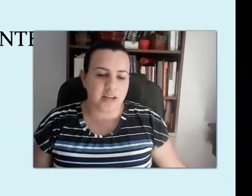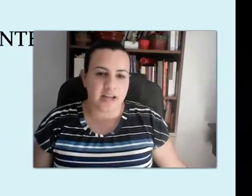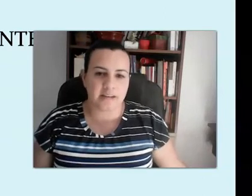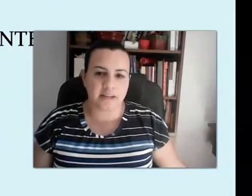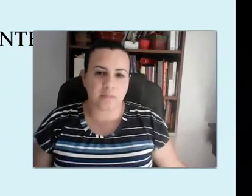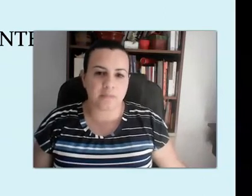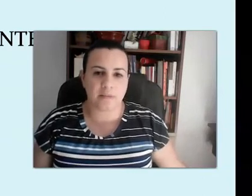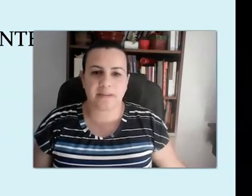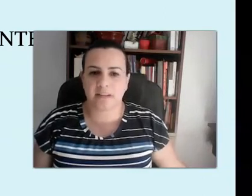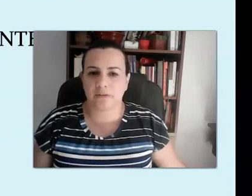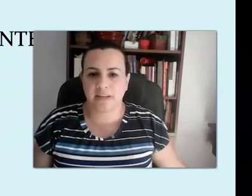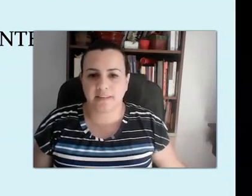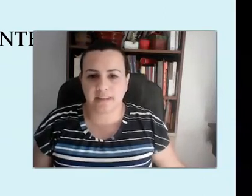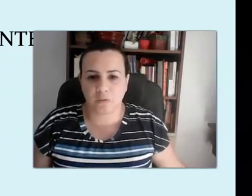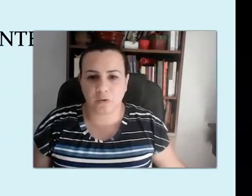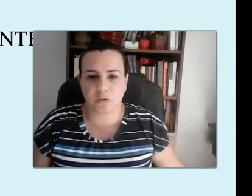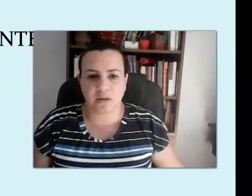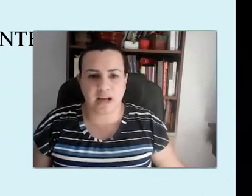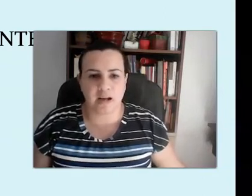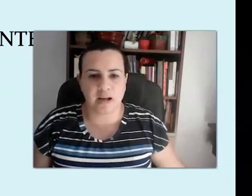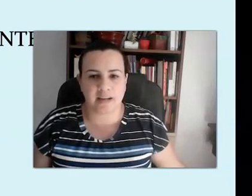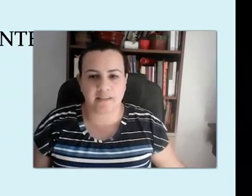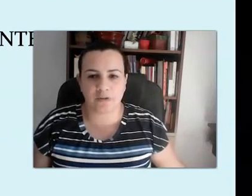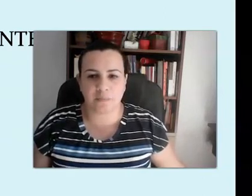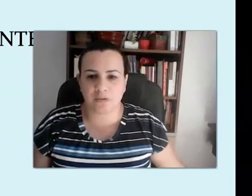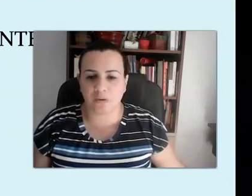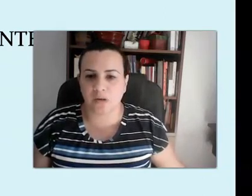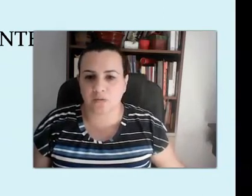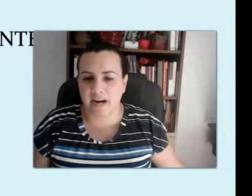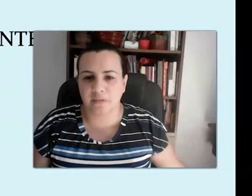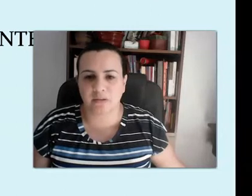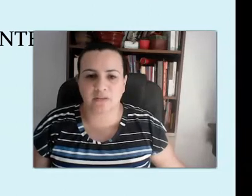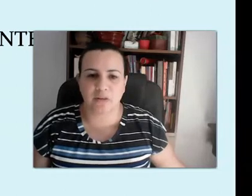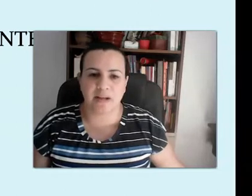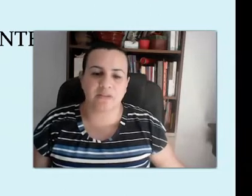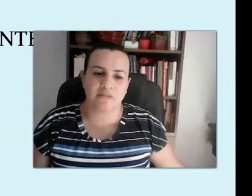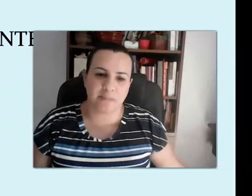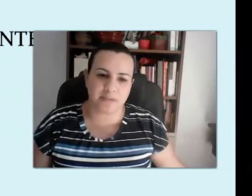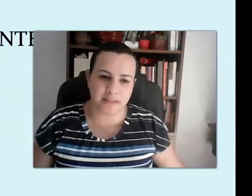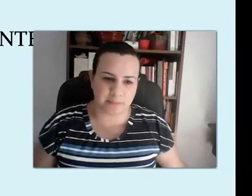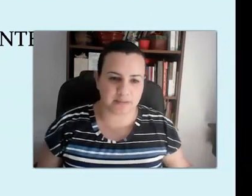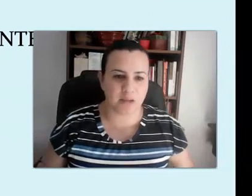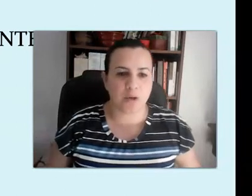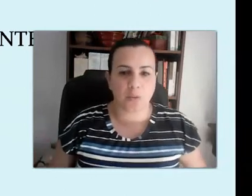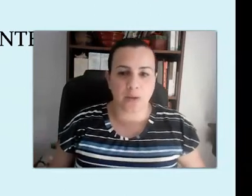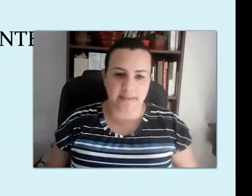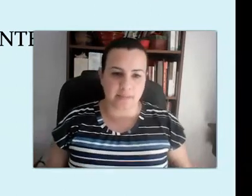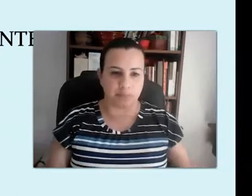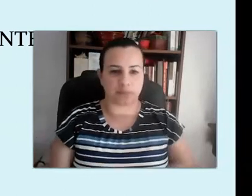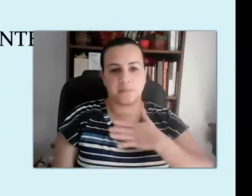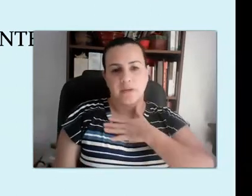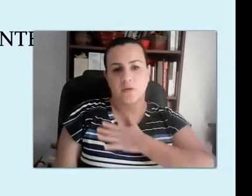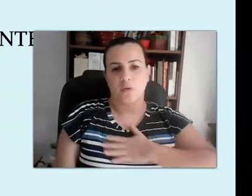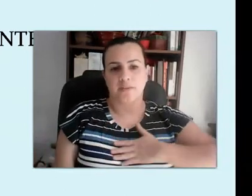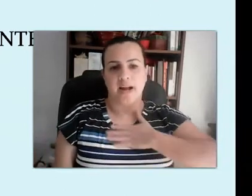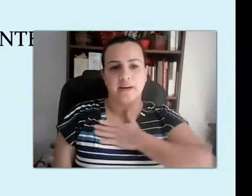seja, eles não apresentam flexão quanto à questão de pessoa, o verbo, então eles são chamados de verbos simples. Um